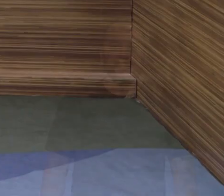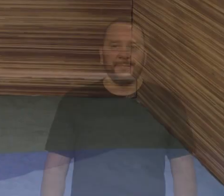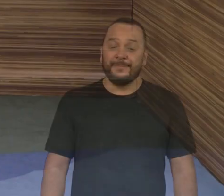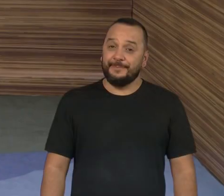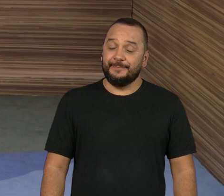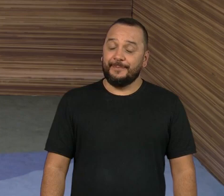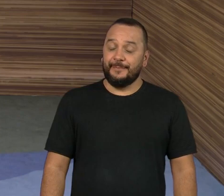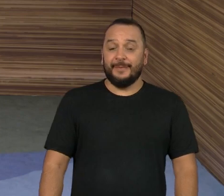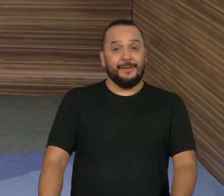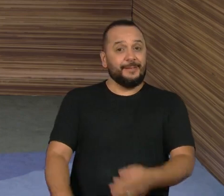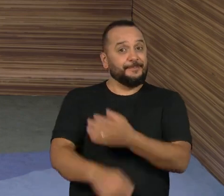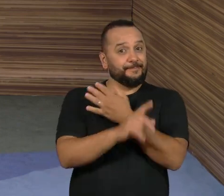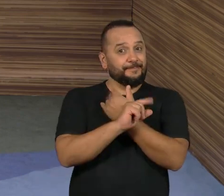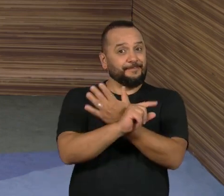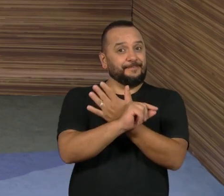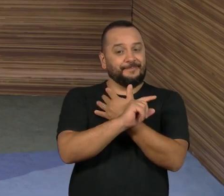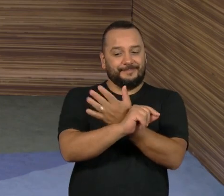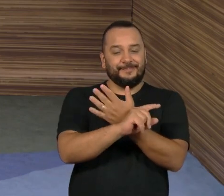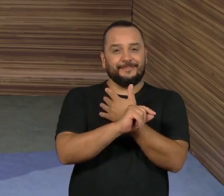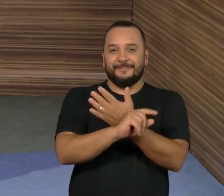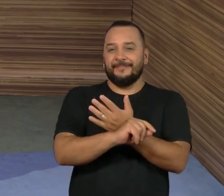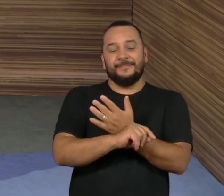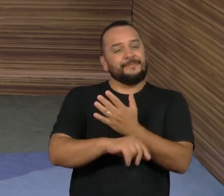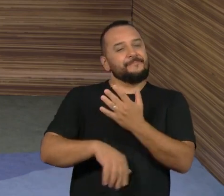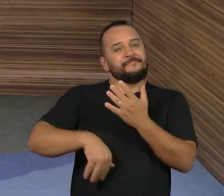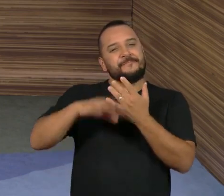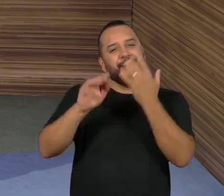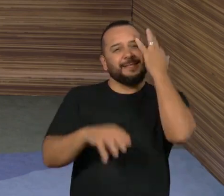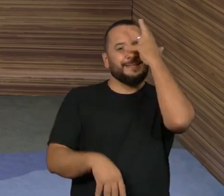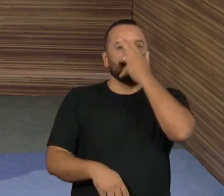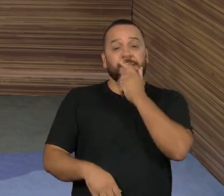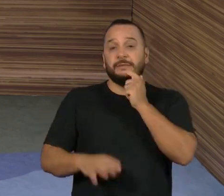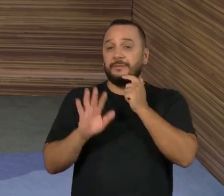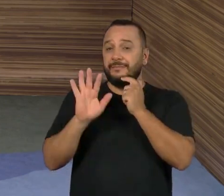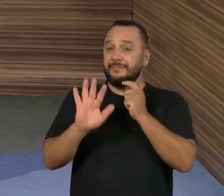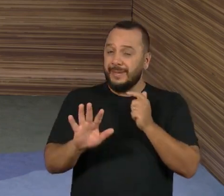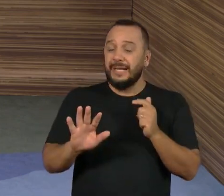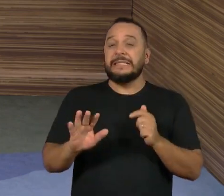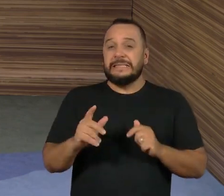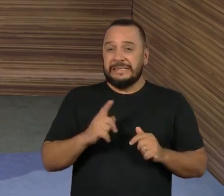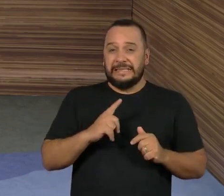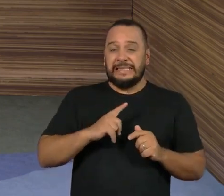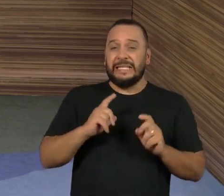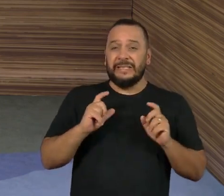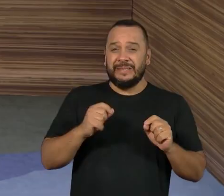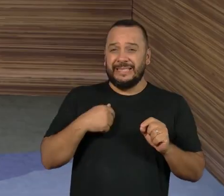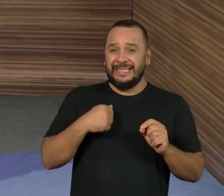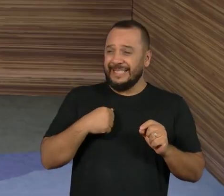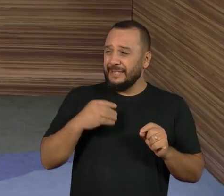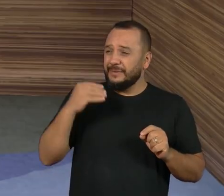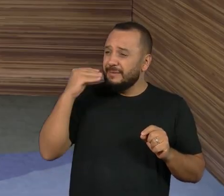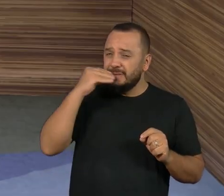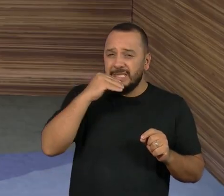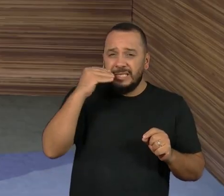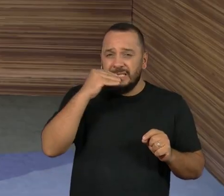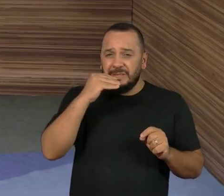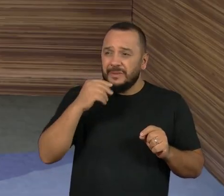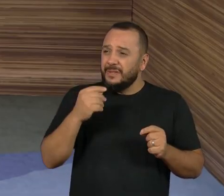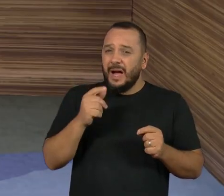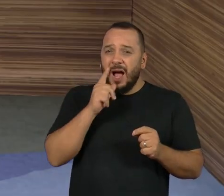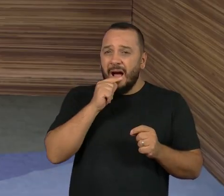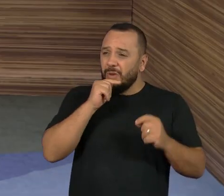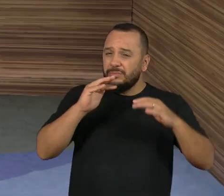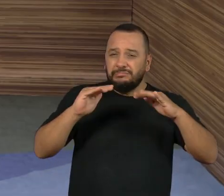O Pantanal é um dos biomas mais belos, mas também mais frágeis do Brasil. Está cada vez mais seco e inflamável.